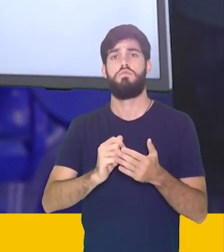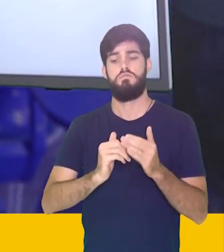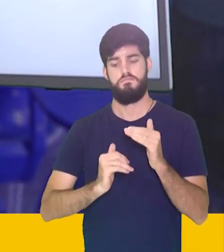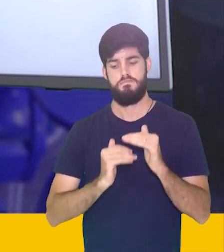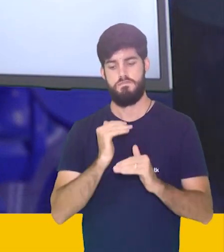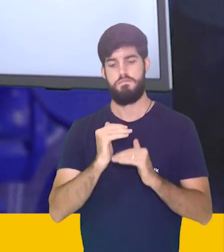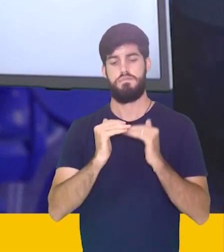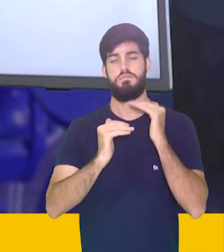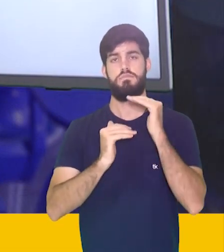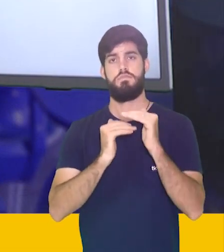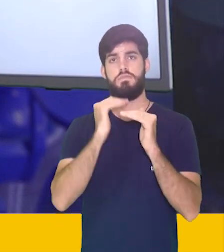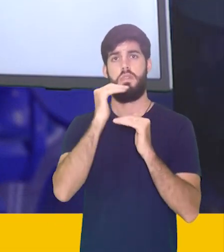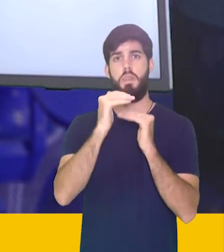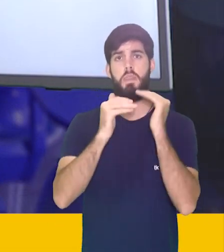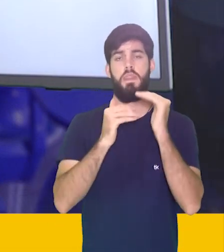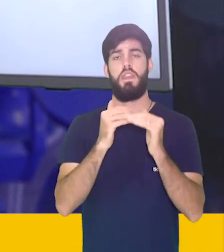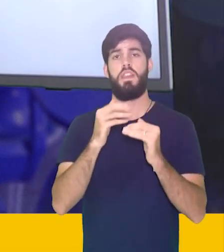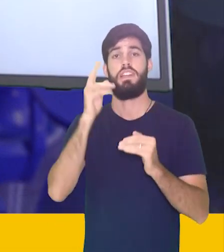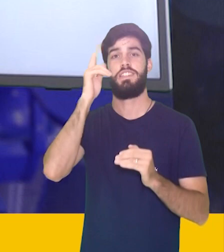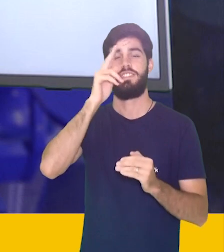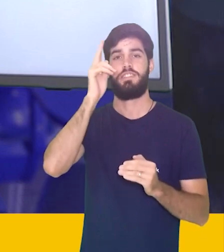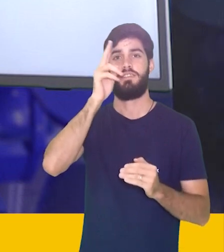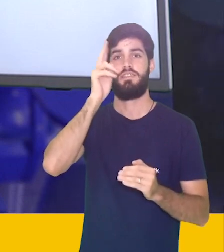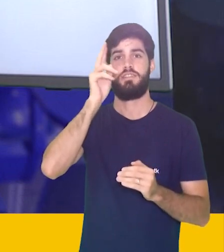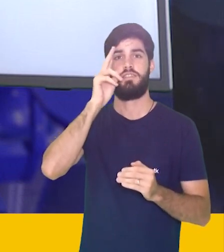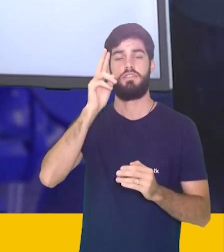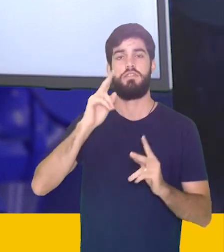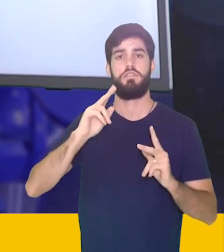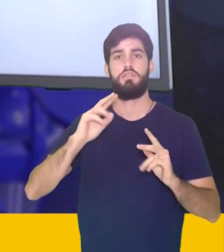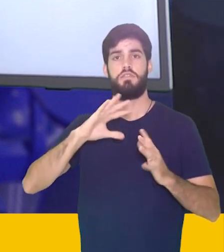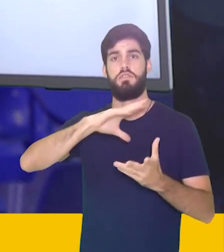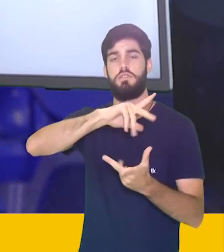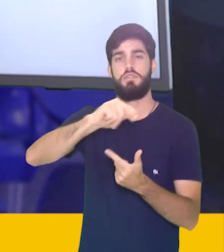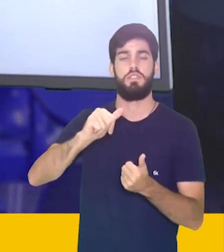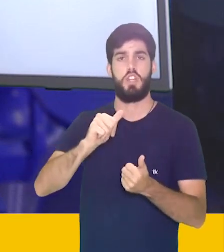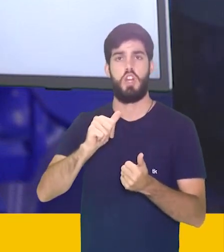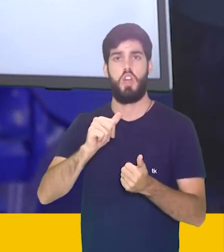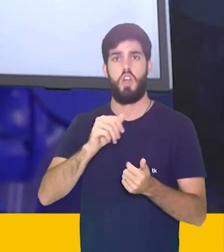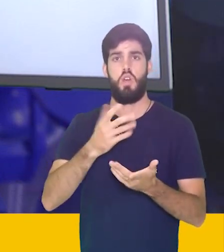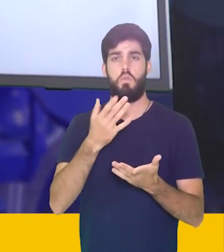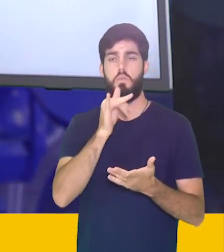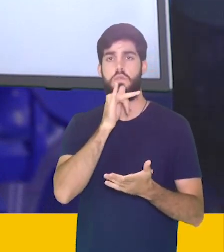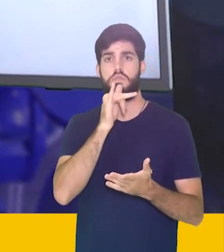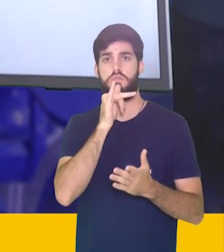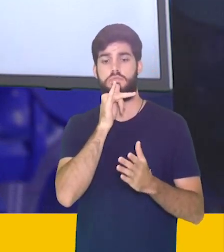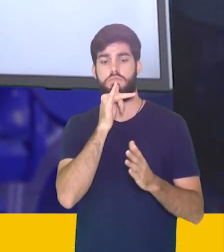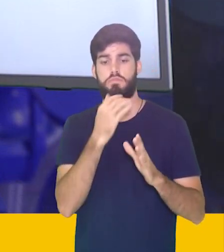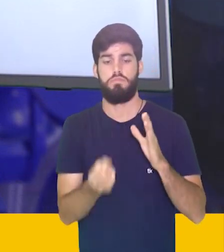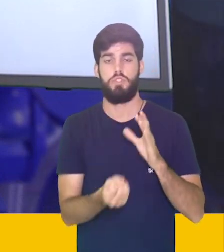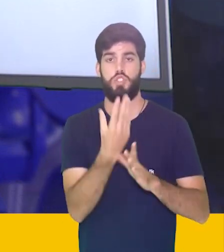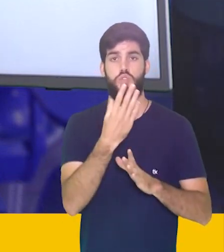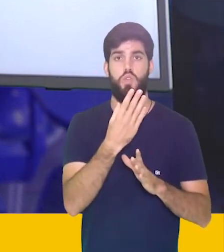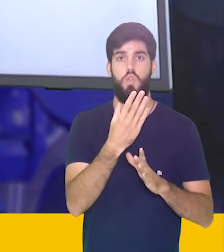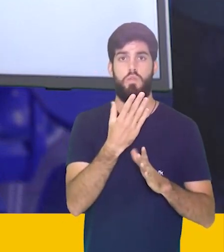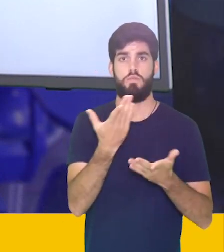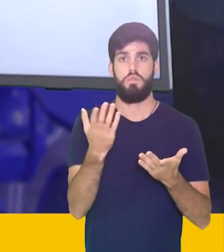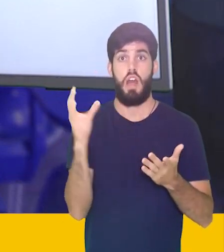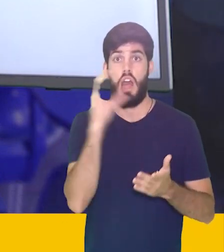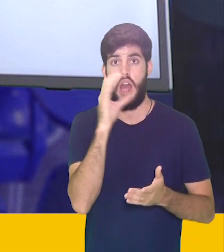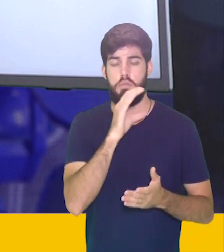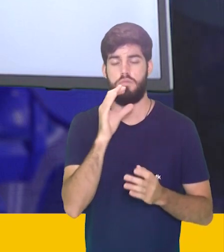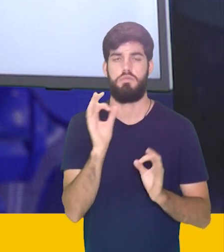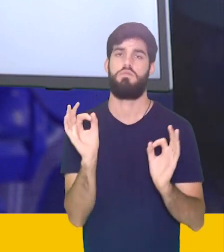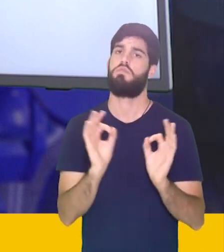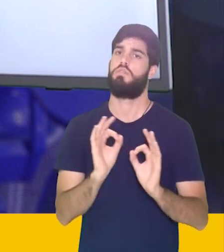forma progressiva ao longo da história da humanidade. Ela não surgiu de um dia para a noite. Então ela passou por um